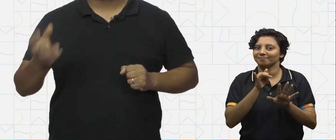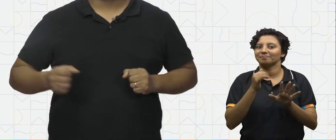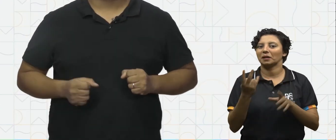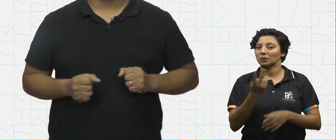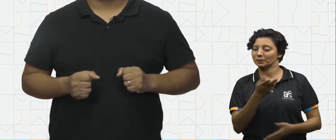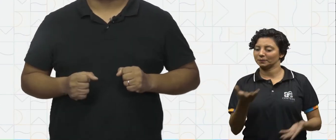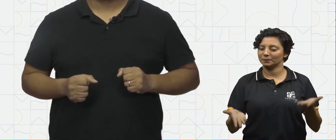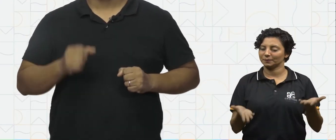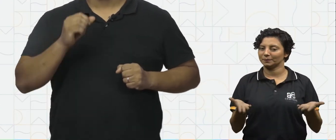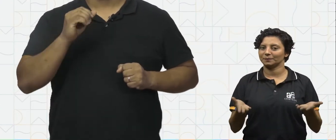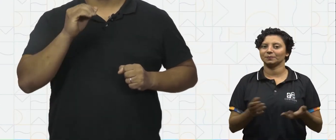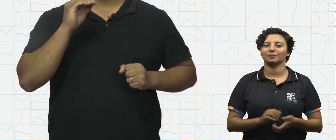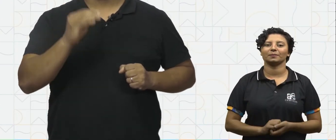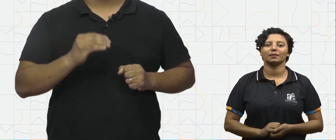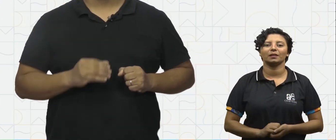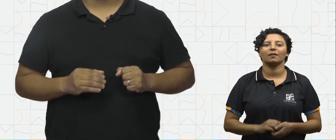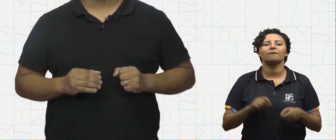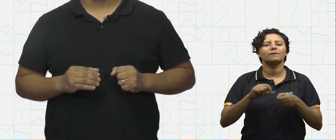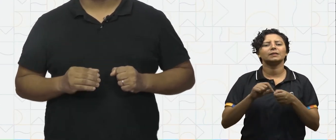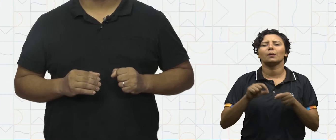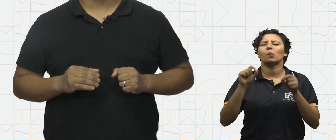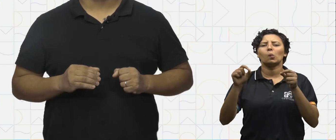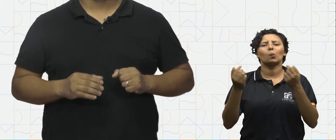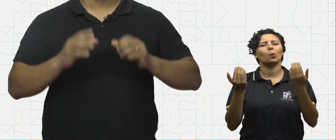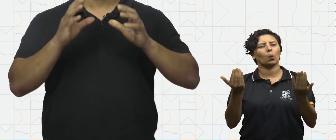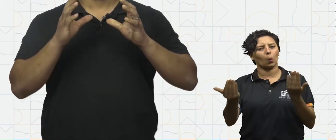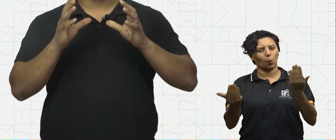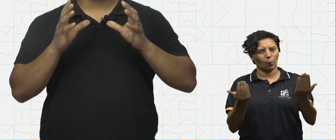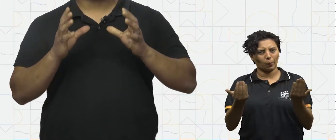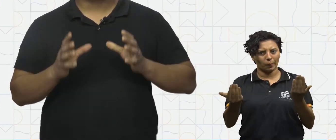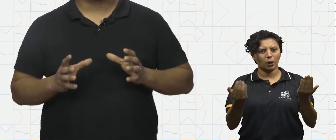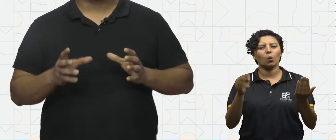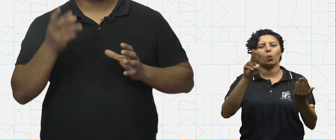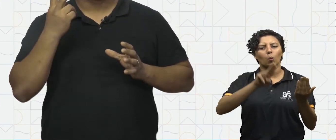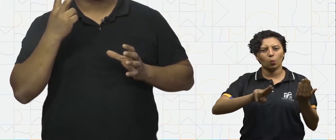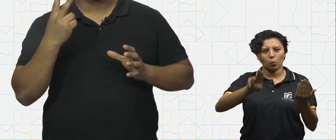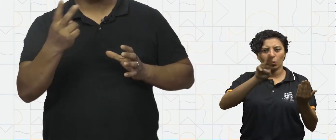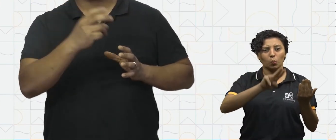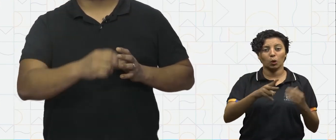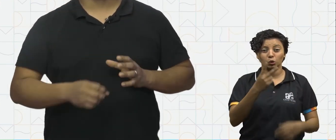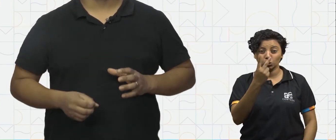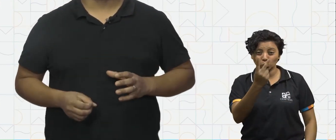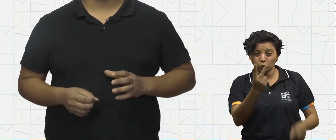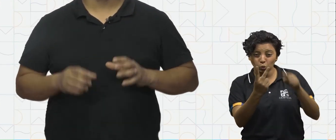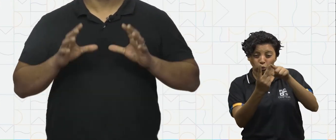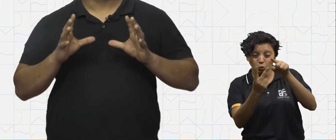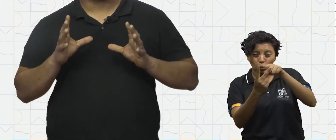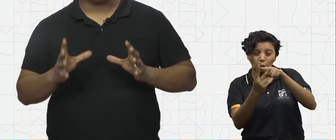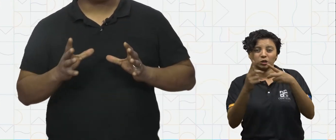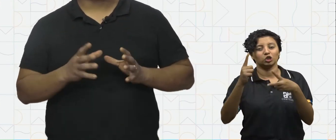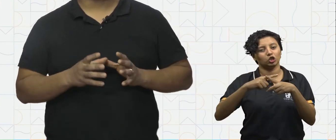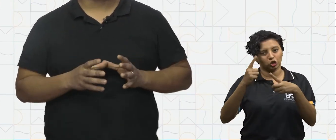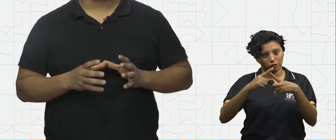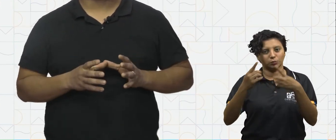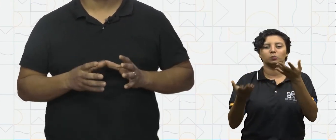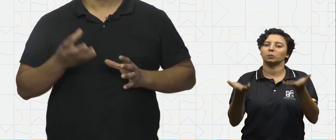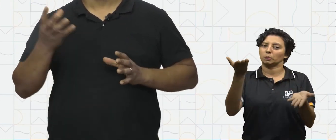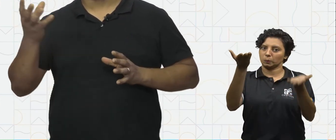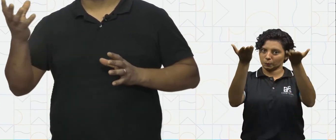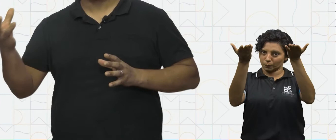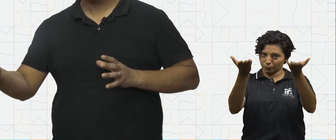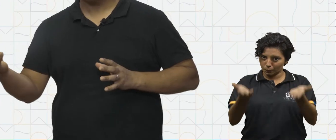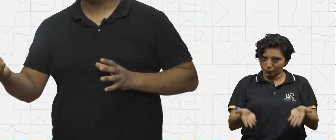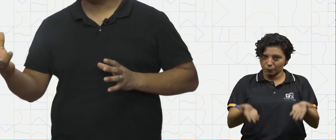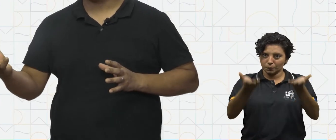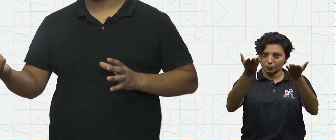dessas duas cartelas de ovo, nós fizemos uma comparação utilizando duas grandezas proporcionais,